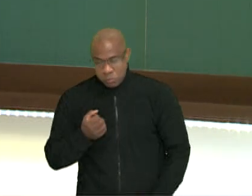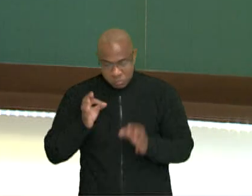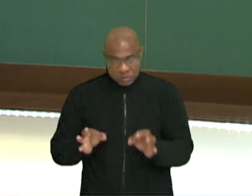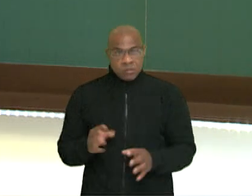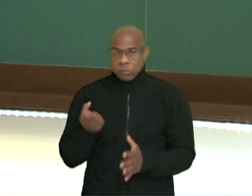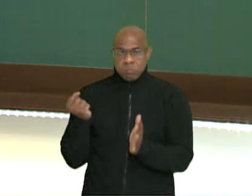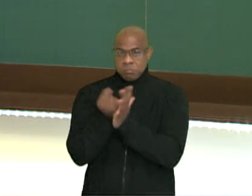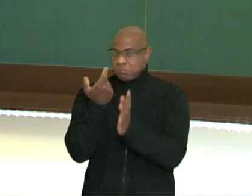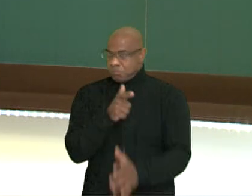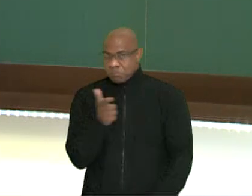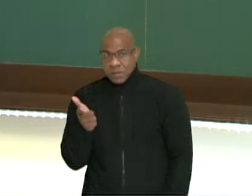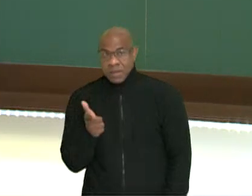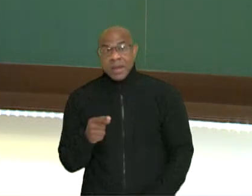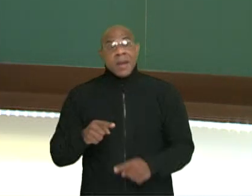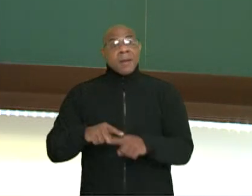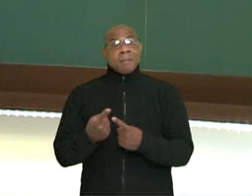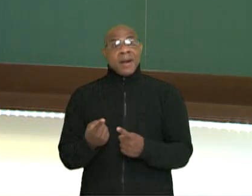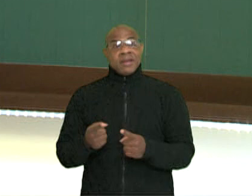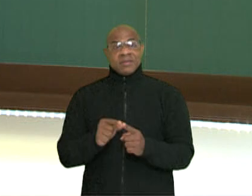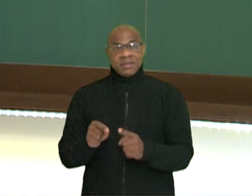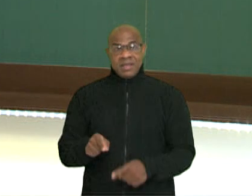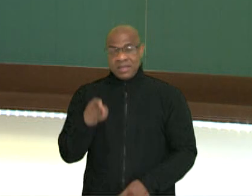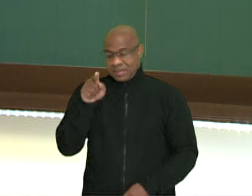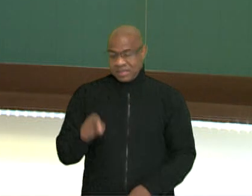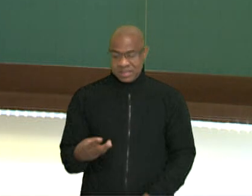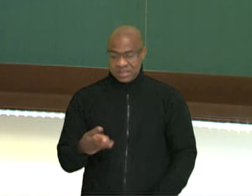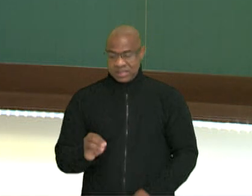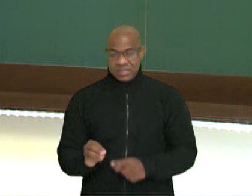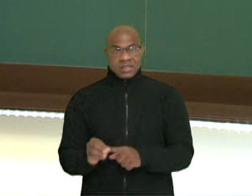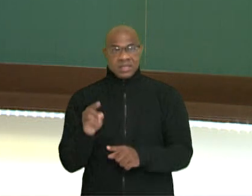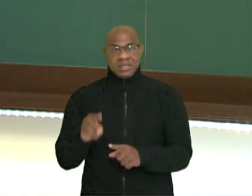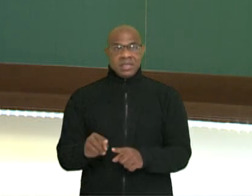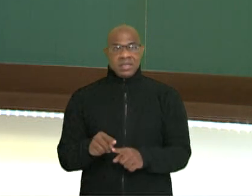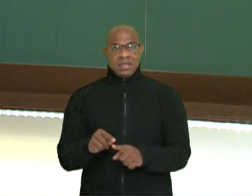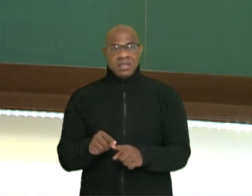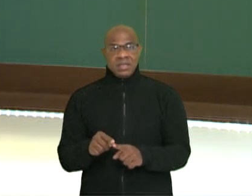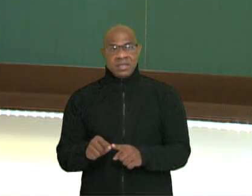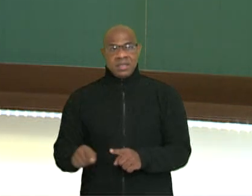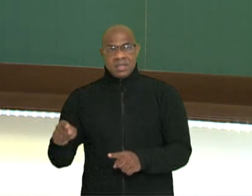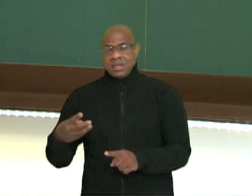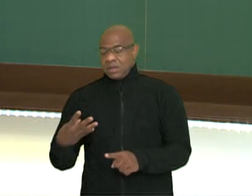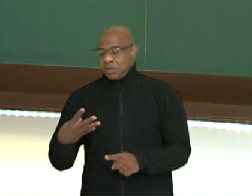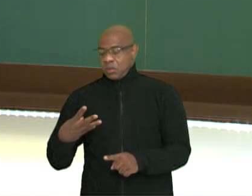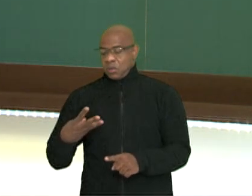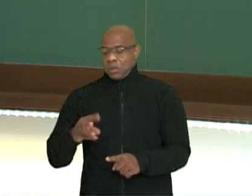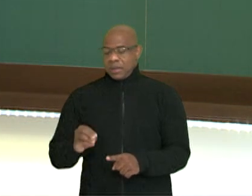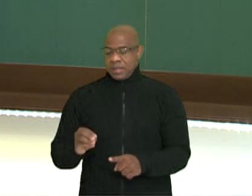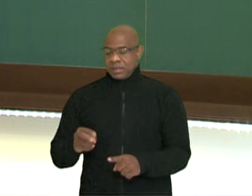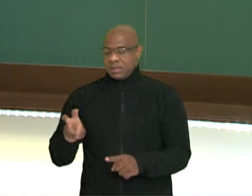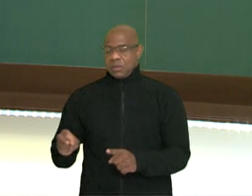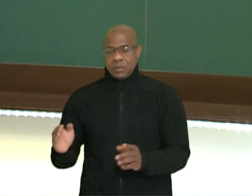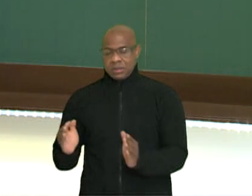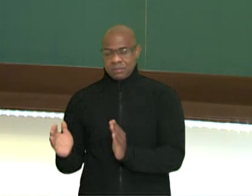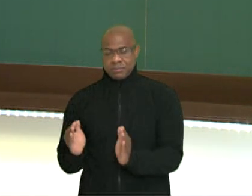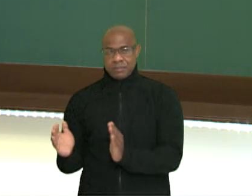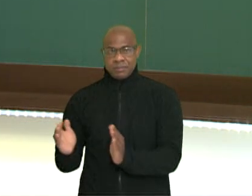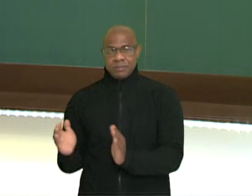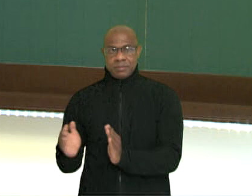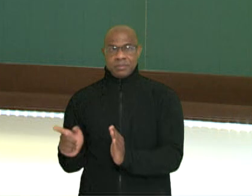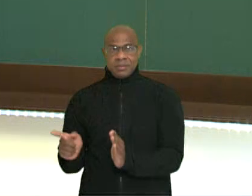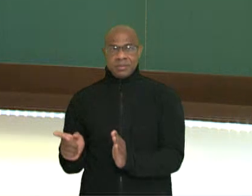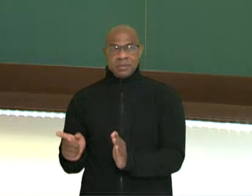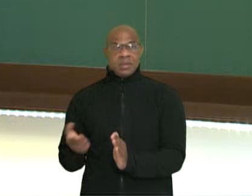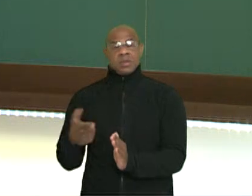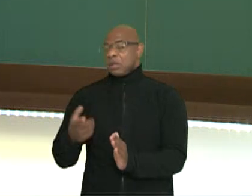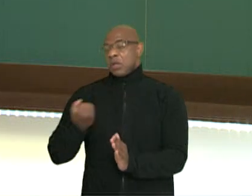não está marcado aqui, ó. Então, esse aqui é 30, eu sei. Agora, esse aqui está entre 40 e 50, mais próximo de 50. Mas eu